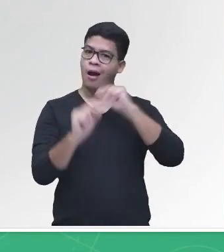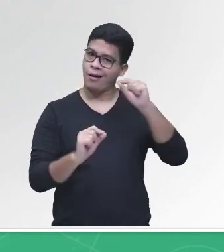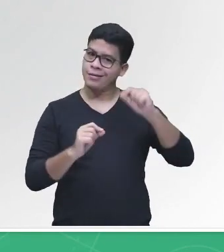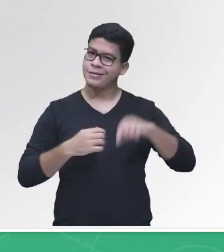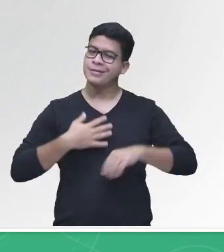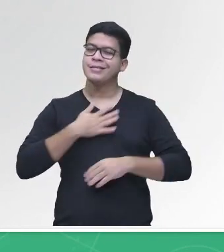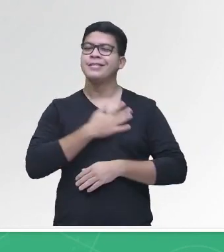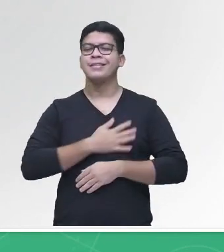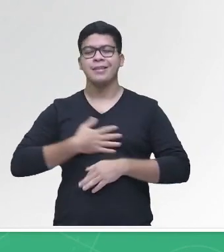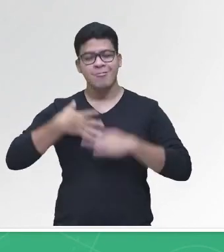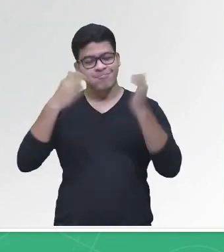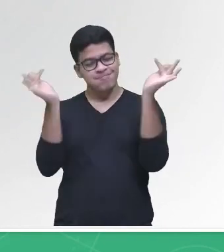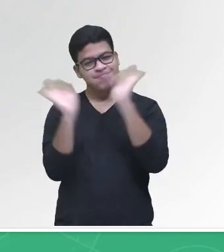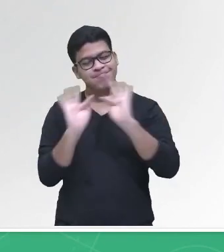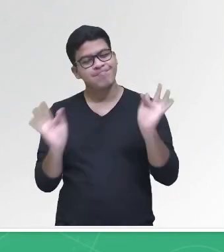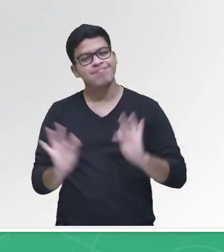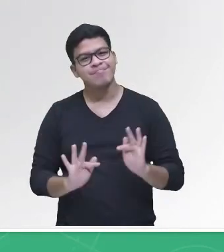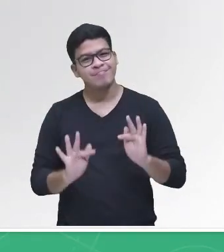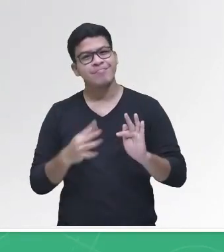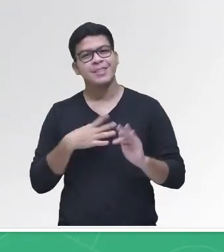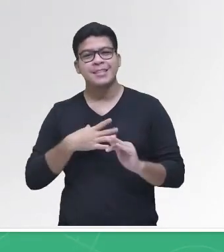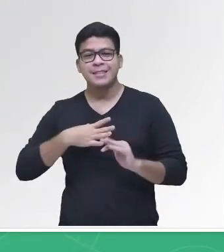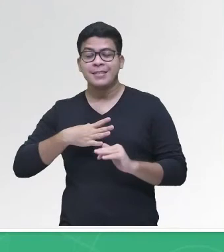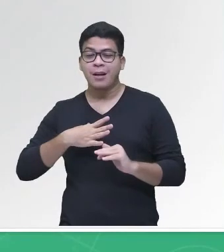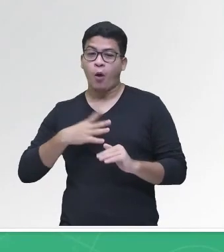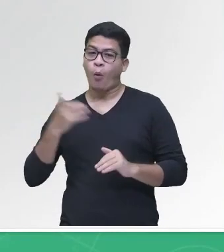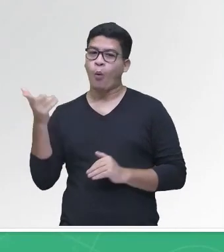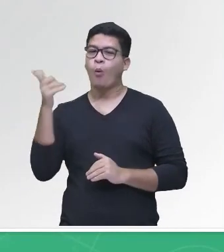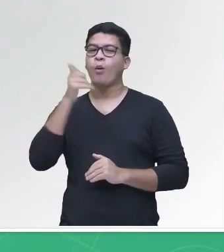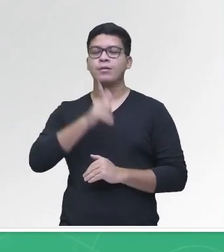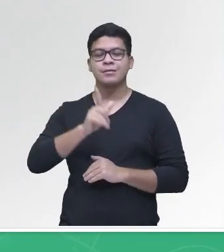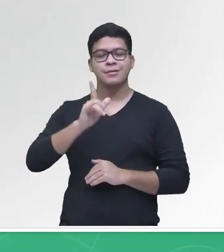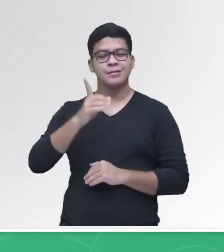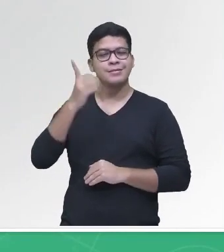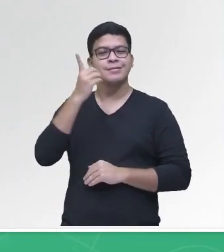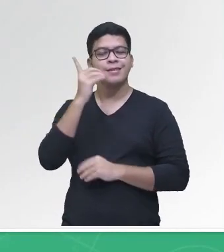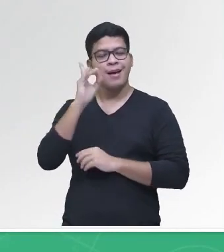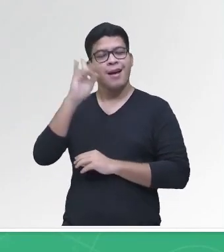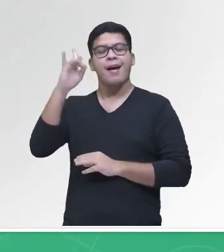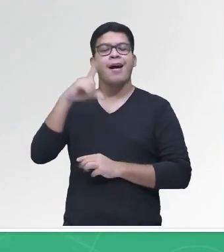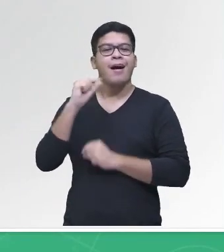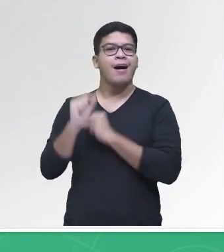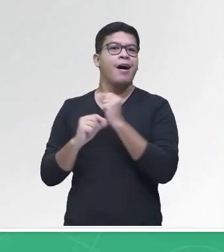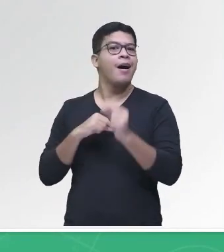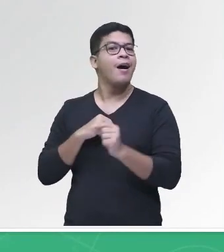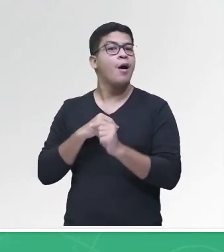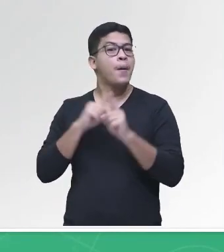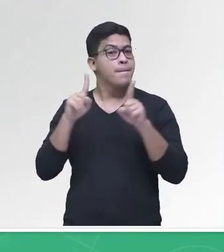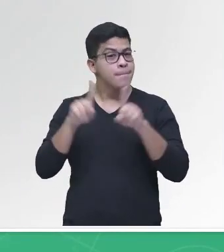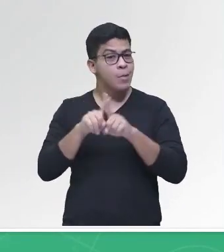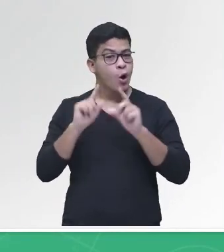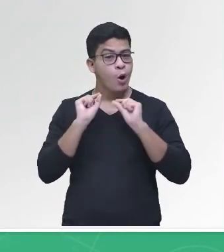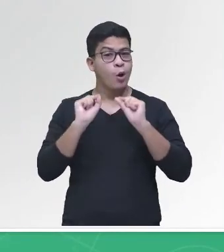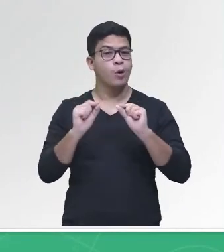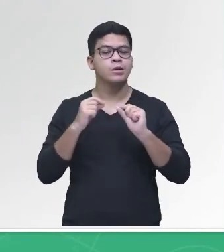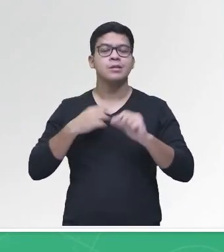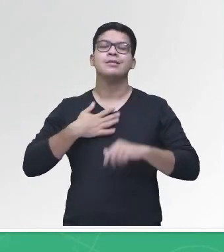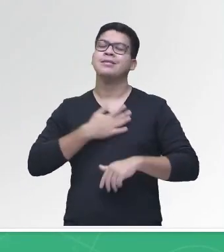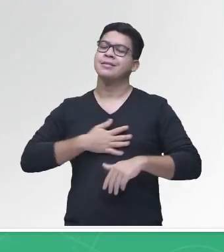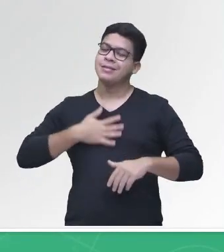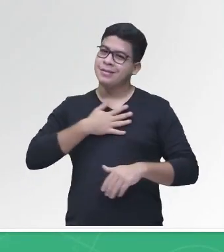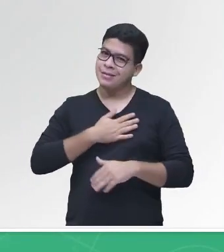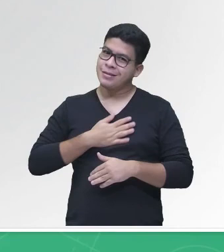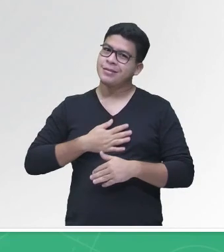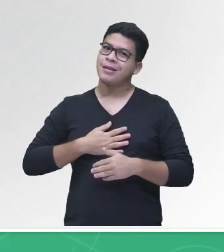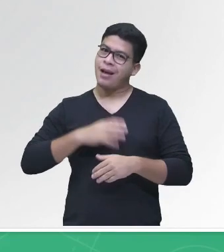estou muito feliz. Ganhei o dia porque vocês estão respondendo brilhantemente, sabiam? Gosto muito de